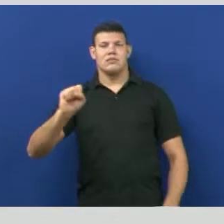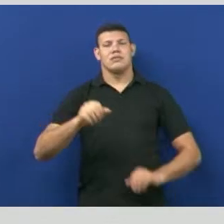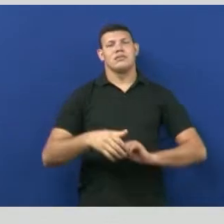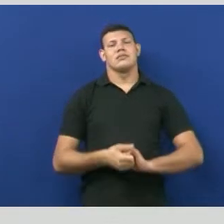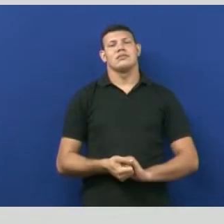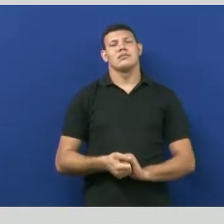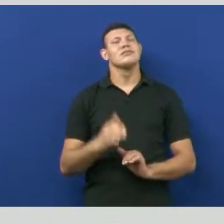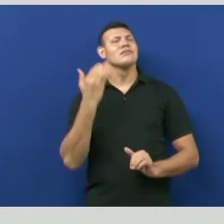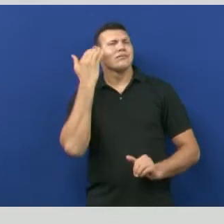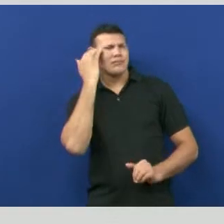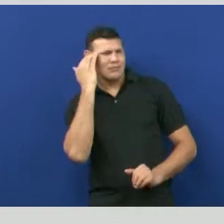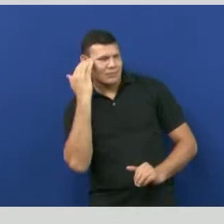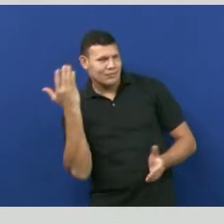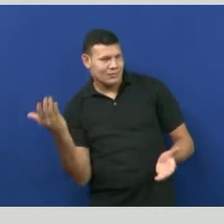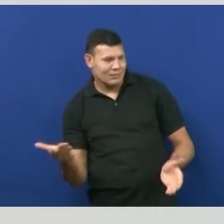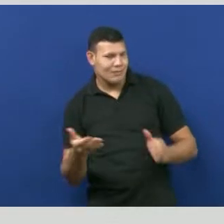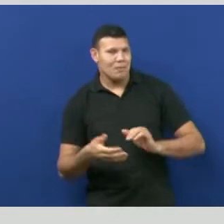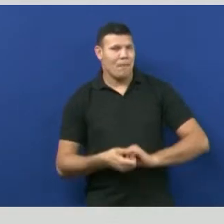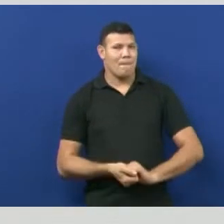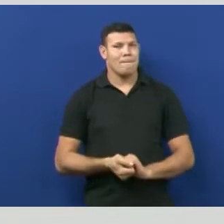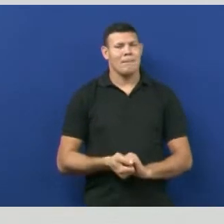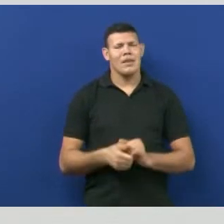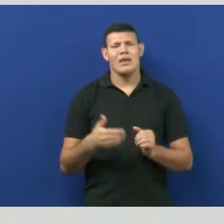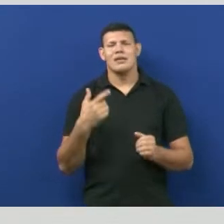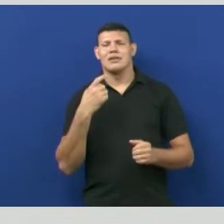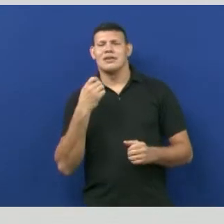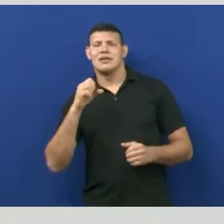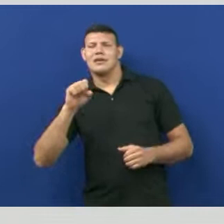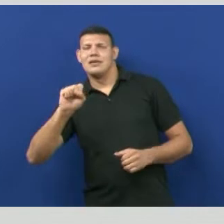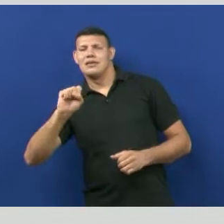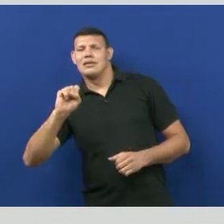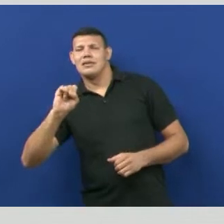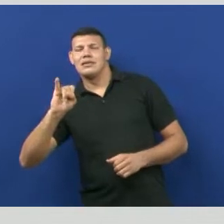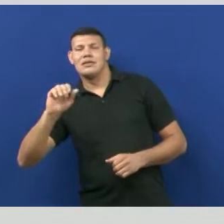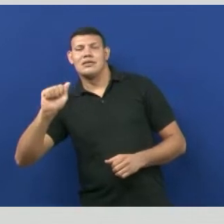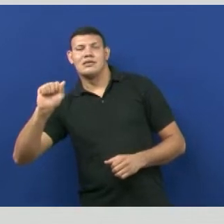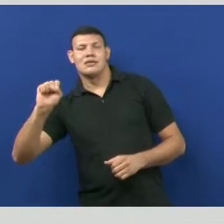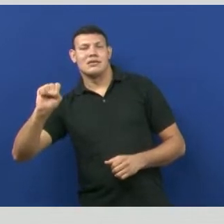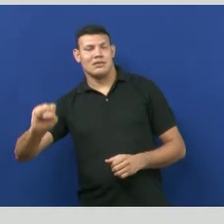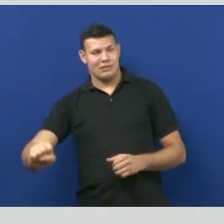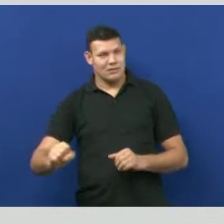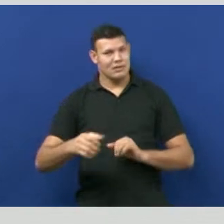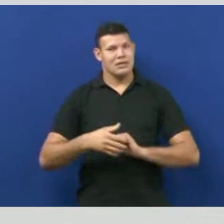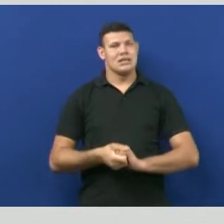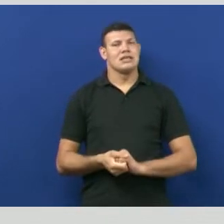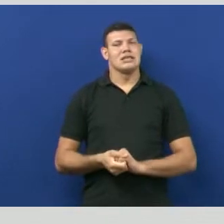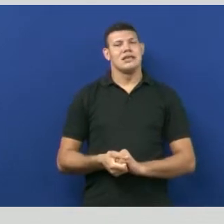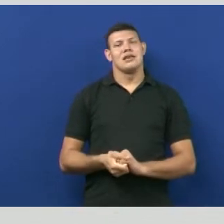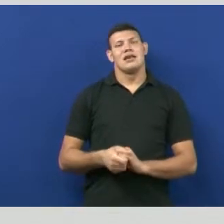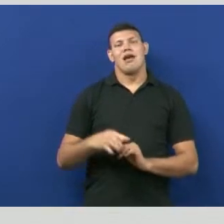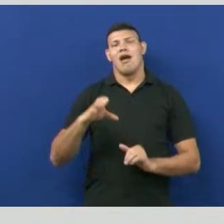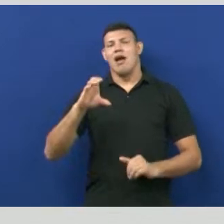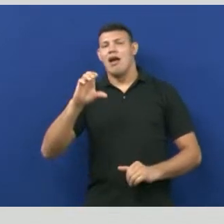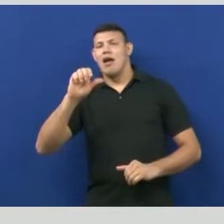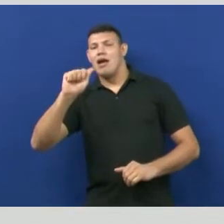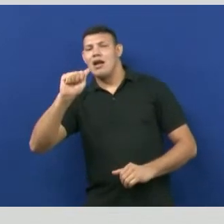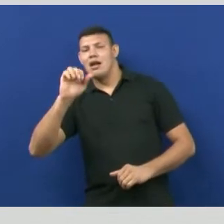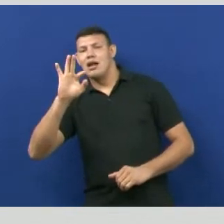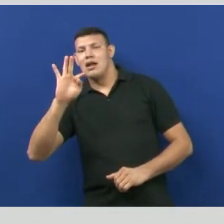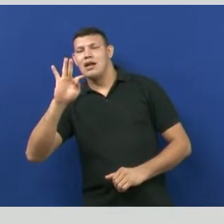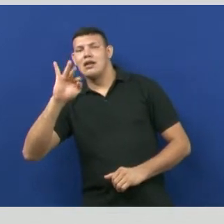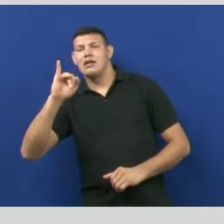do hidróxido. Ou seja, ali nos sais, ele liberou o cátion de sódio, Na, e